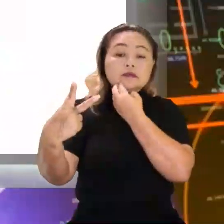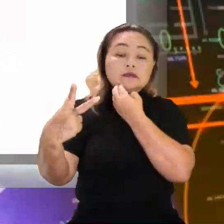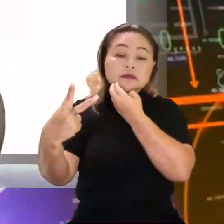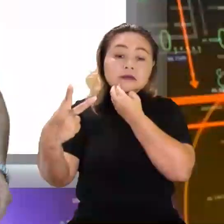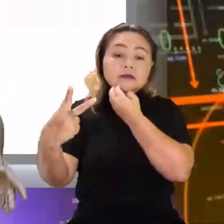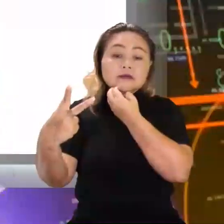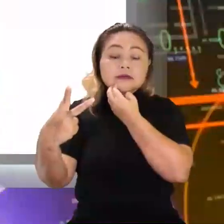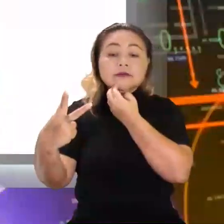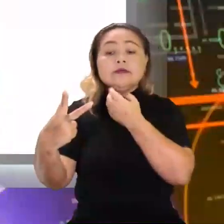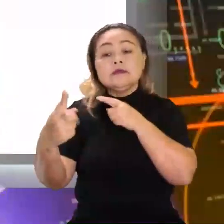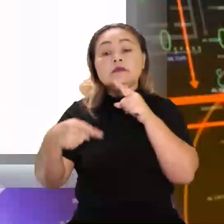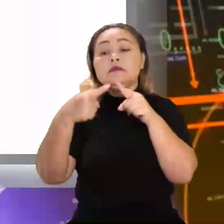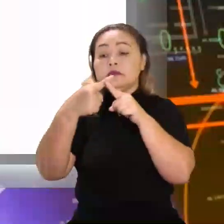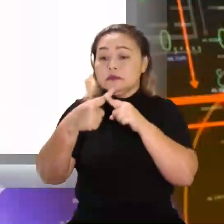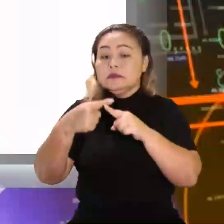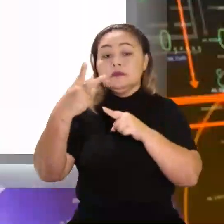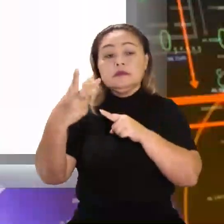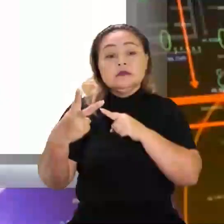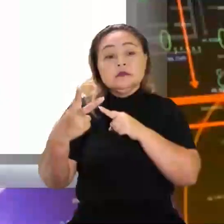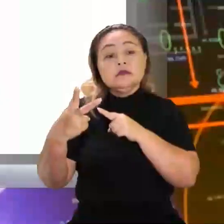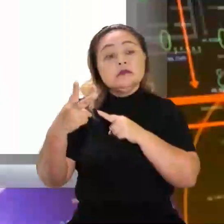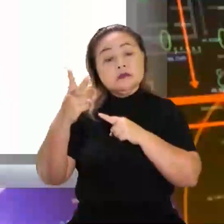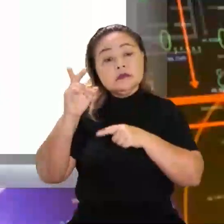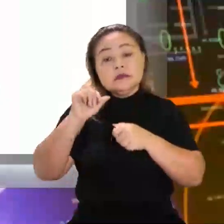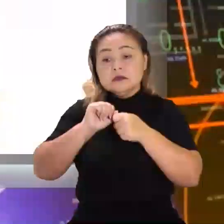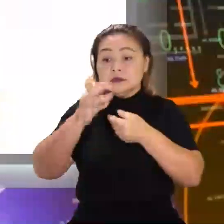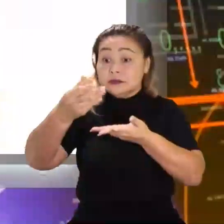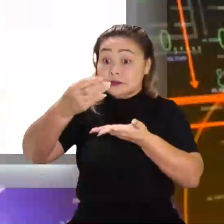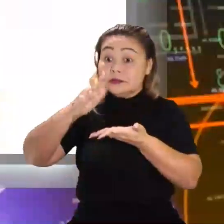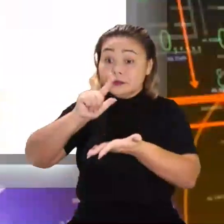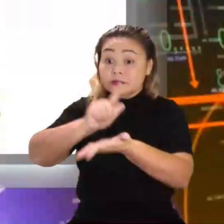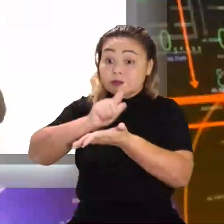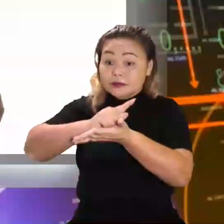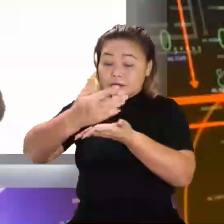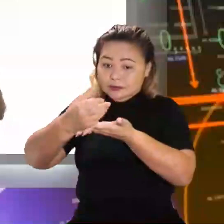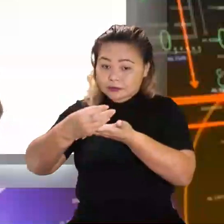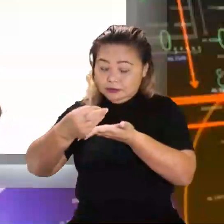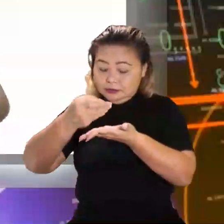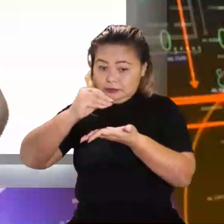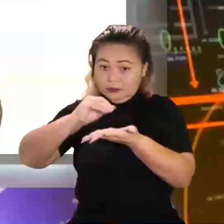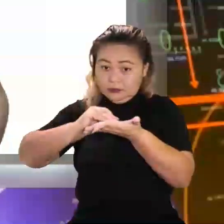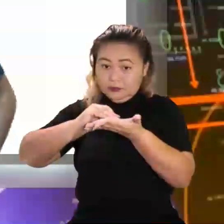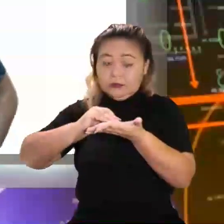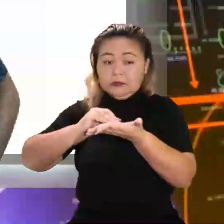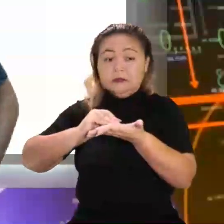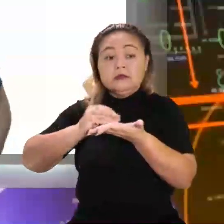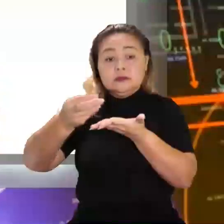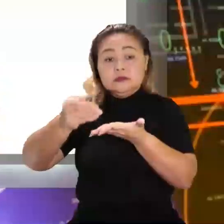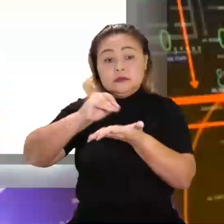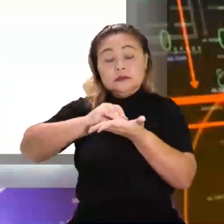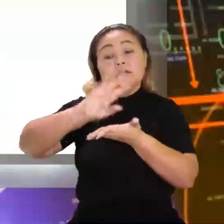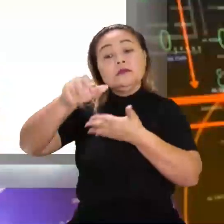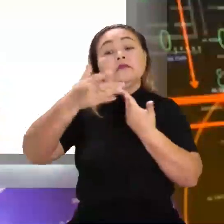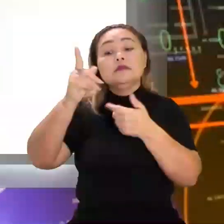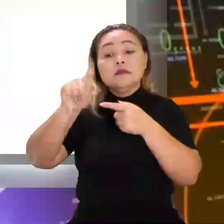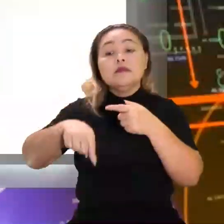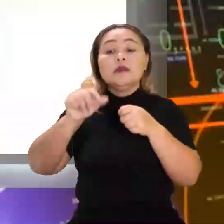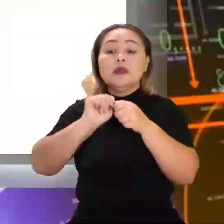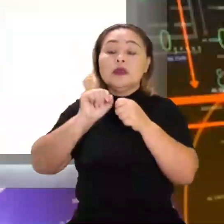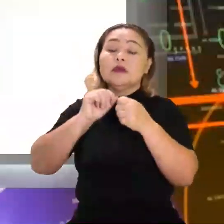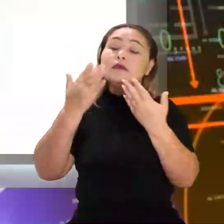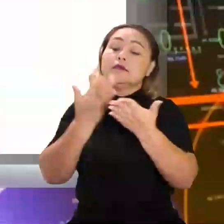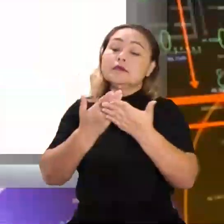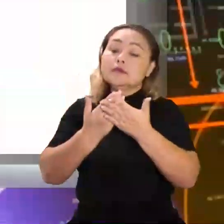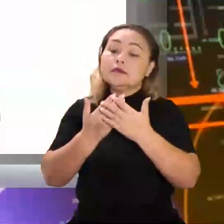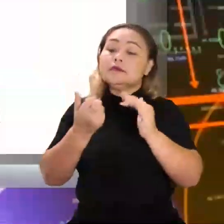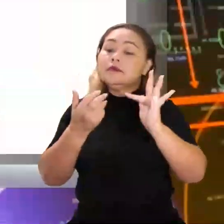gente dobrando, né? Isso, assim como aquela dobra da folha de papel. Isso. Né? Que era na aula de função